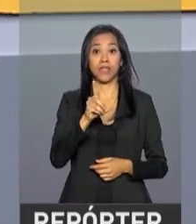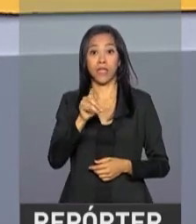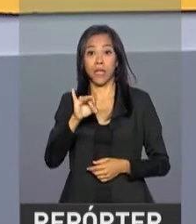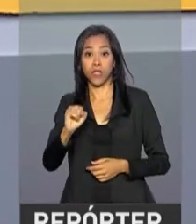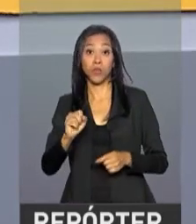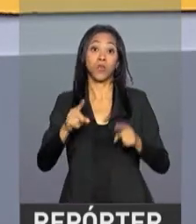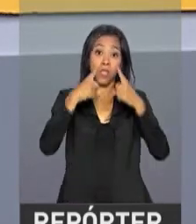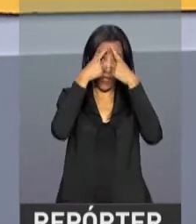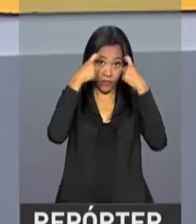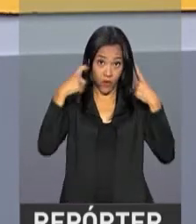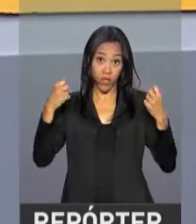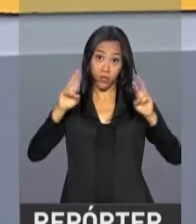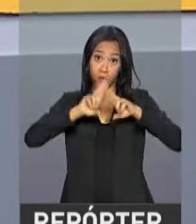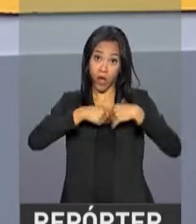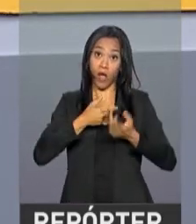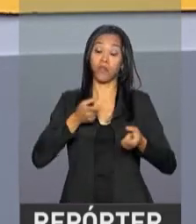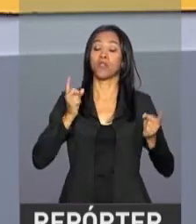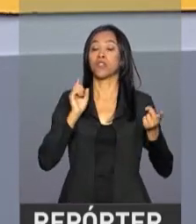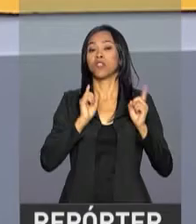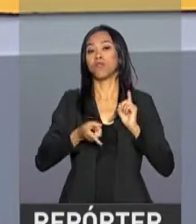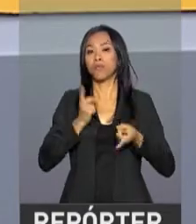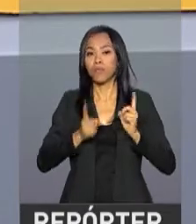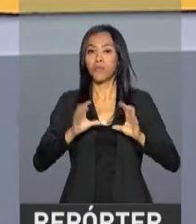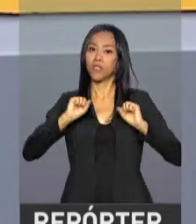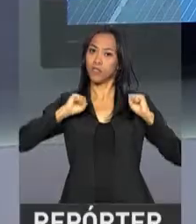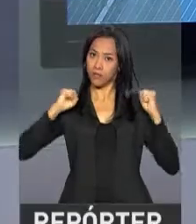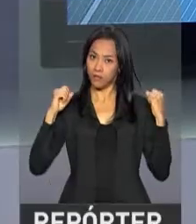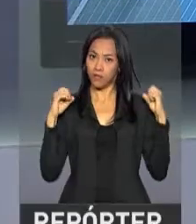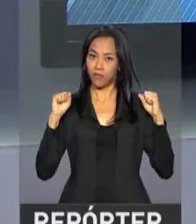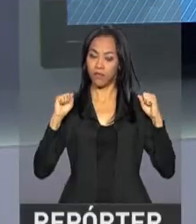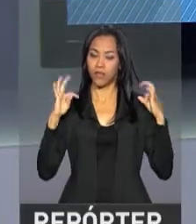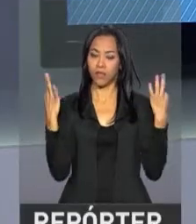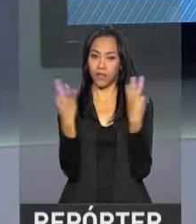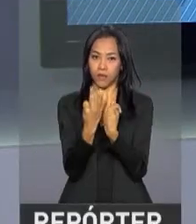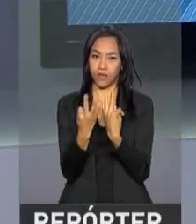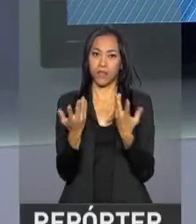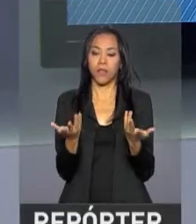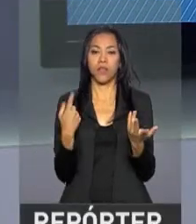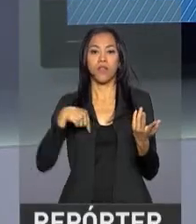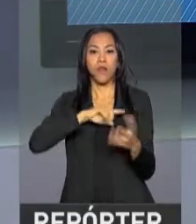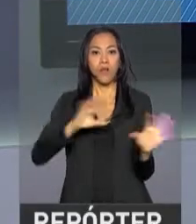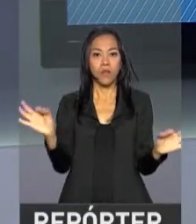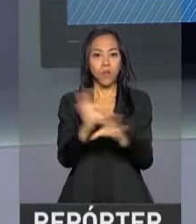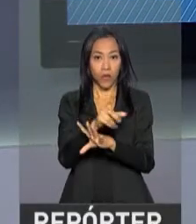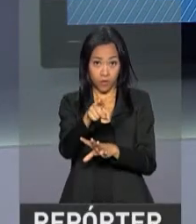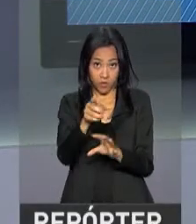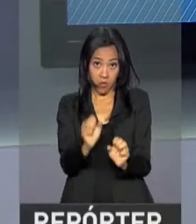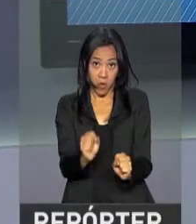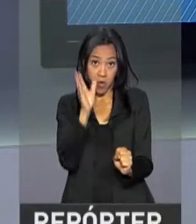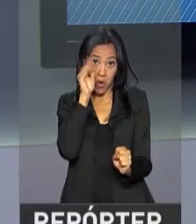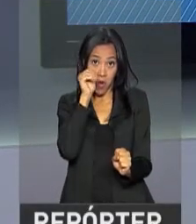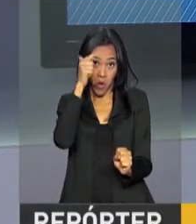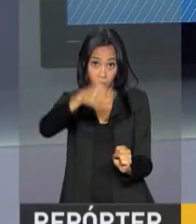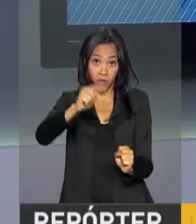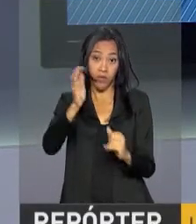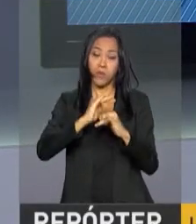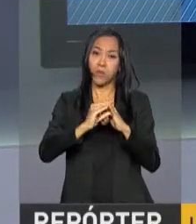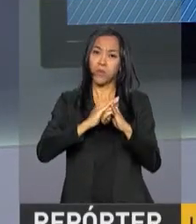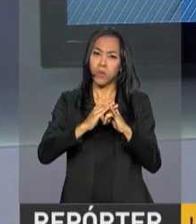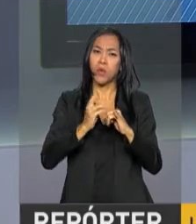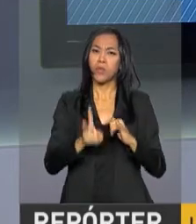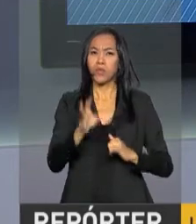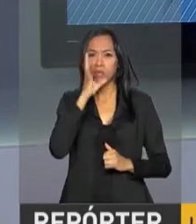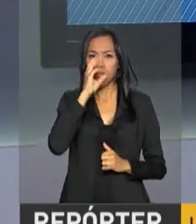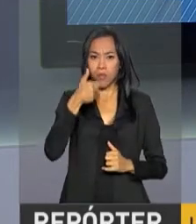escolas em relação a travestis e transexuais e nós ficamos por aqui você pode rever as reportagens no youtube